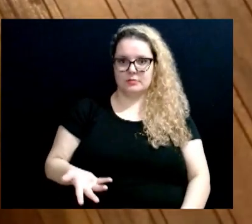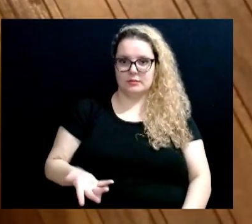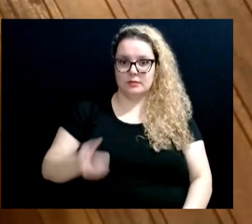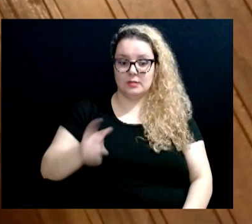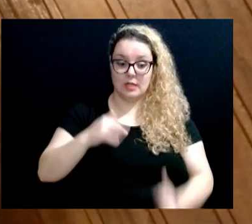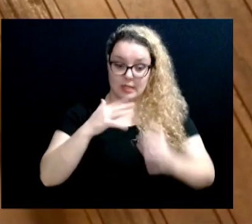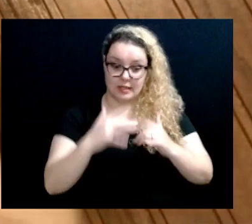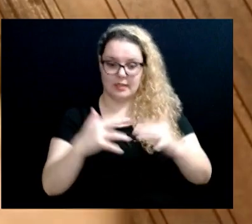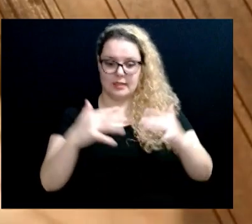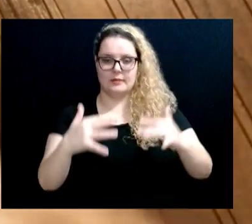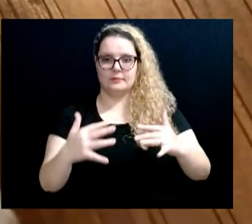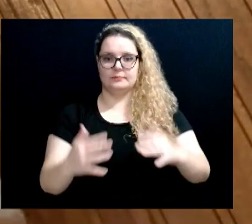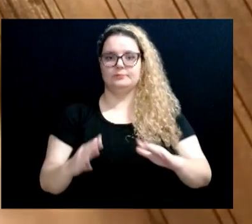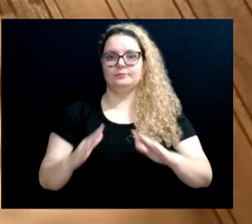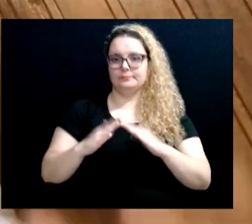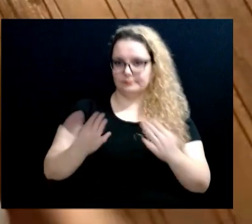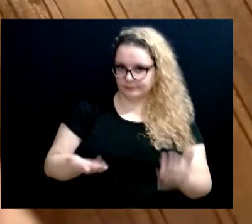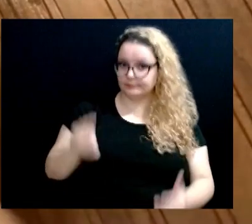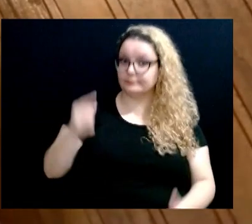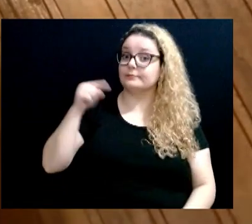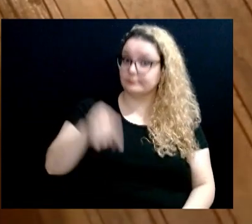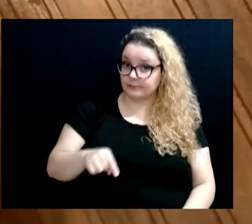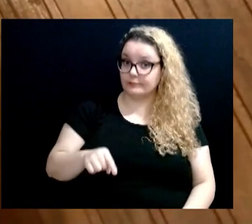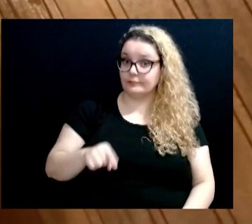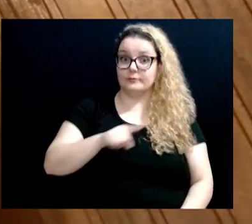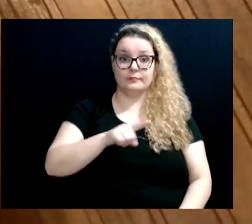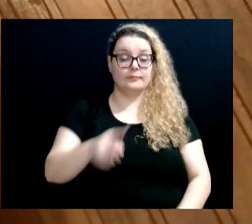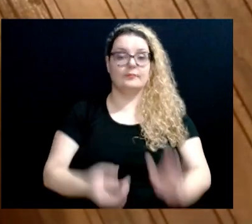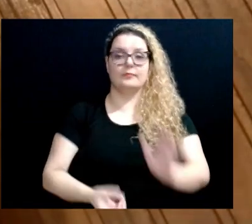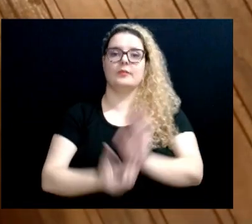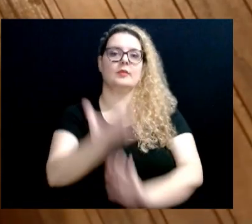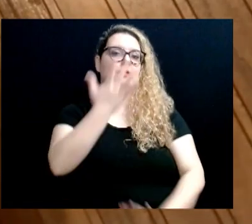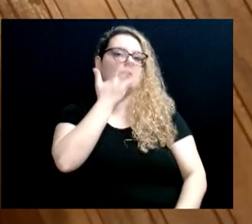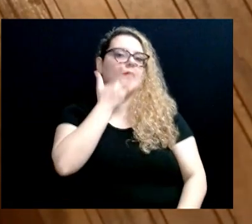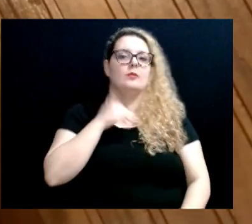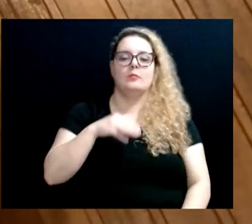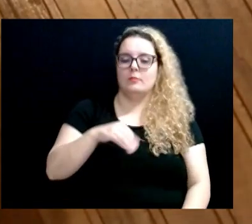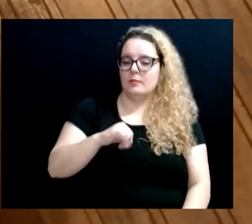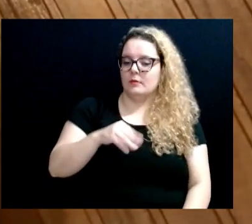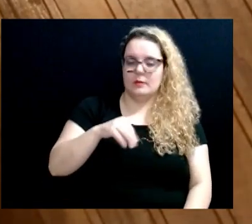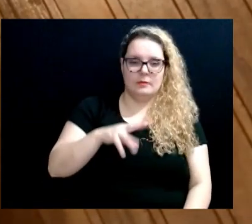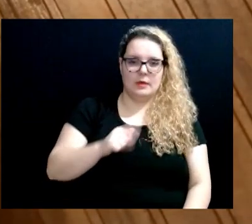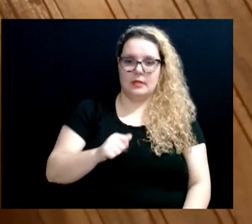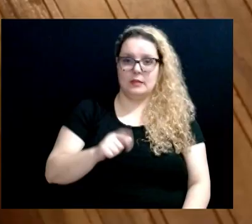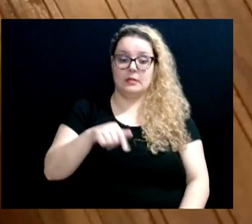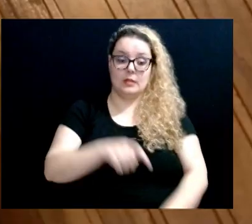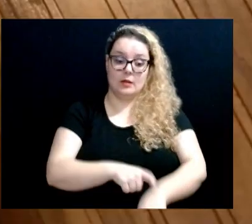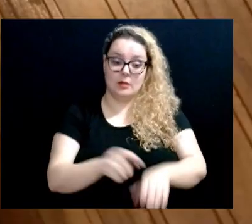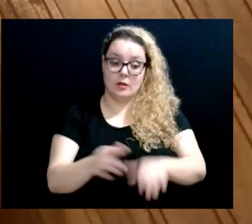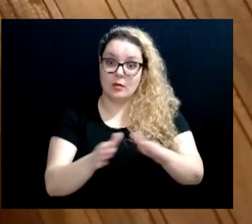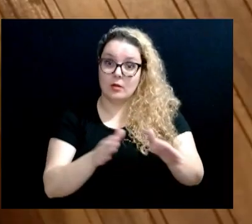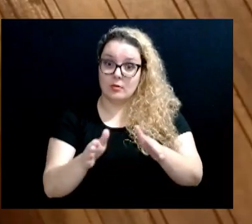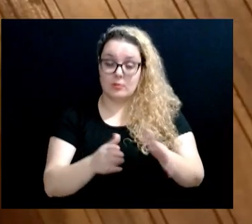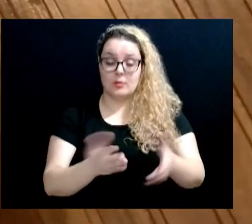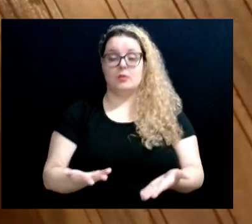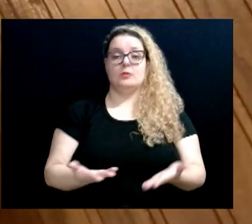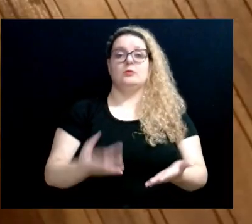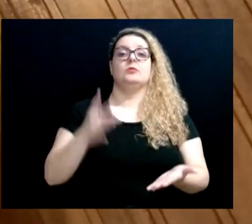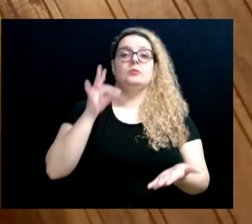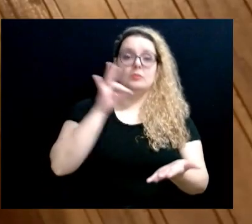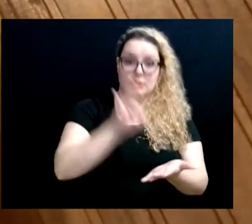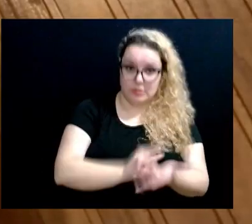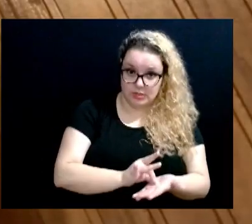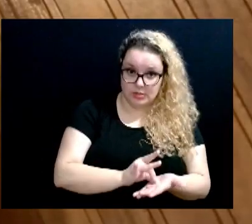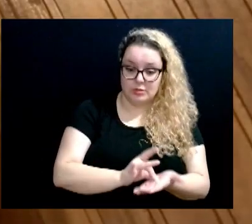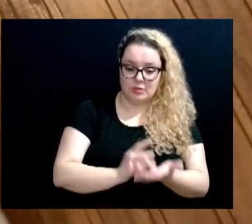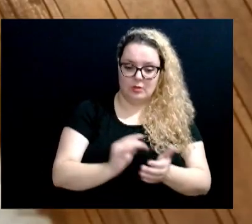isso não é criar uma criança mimada. Isso é só por uma fase que vai, de fato, construir uma